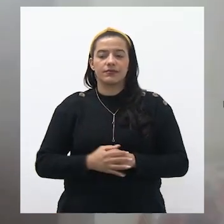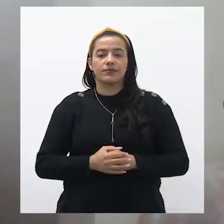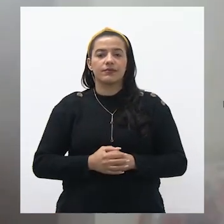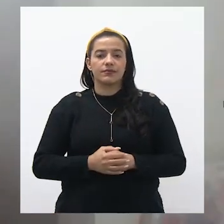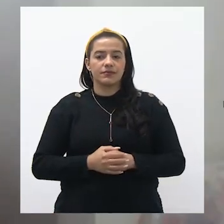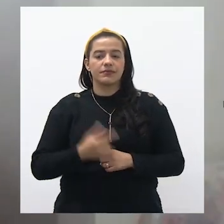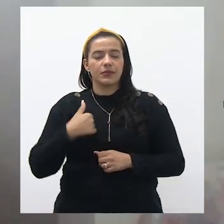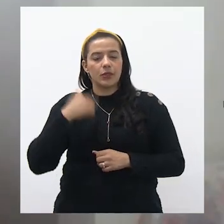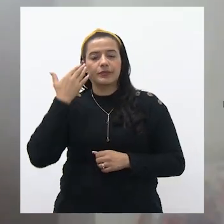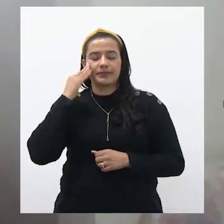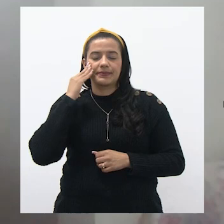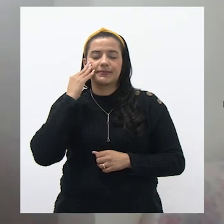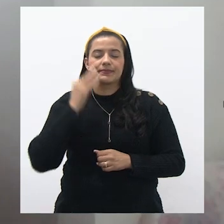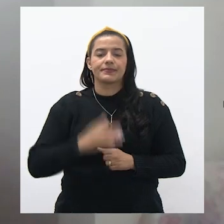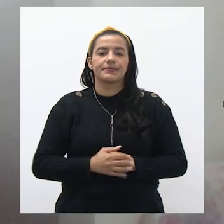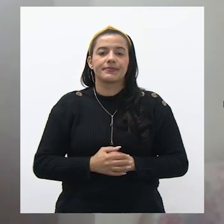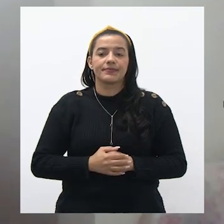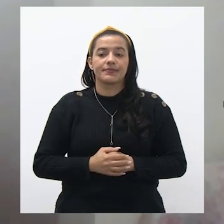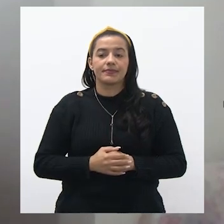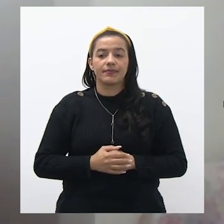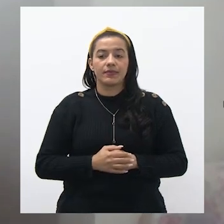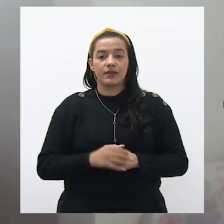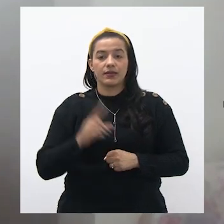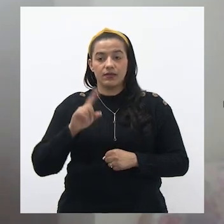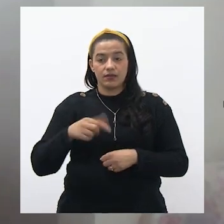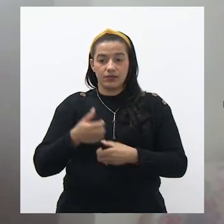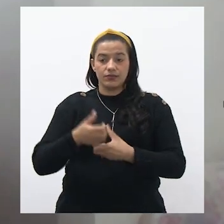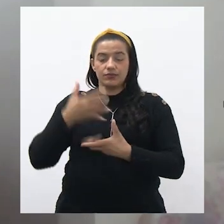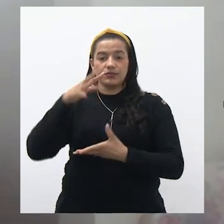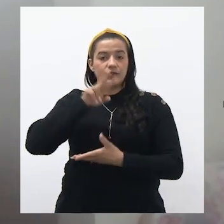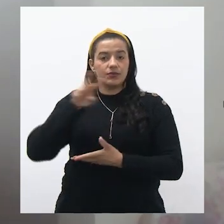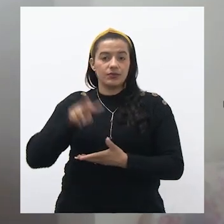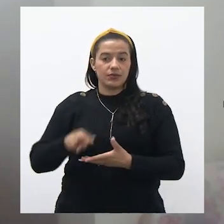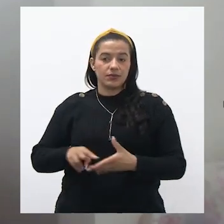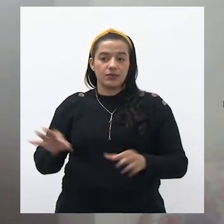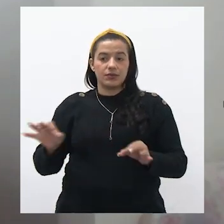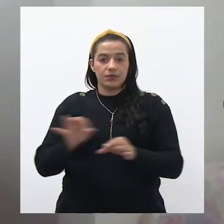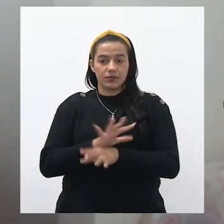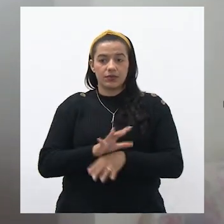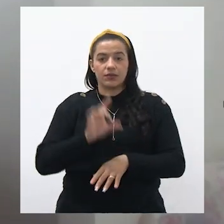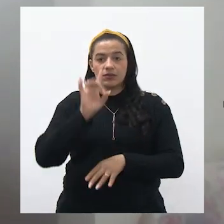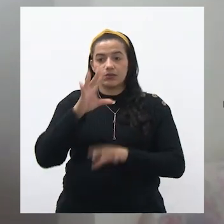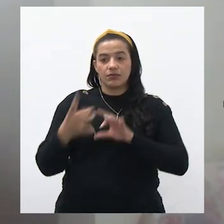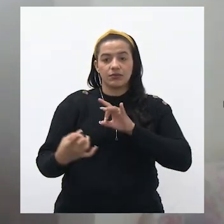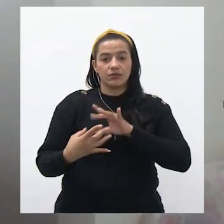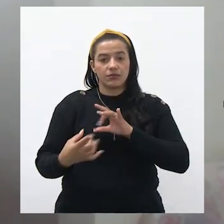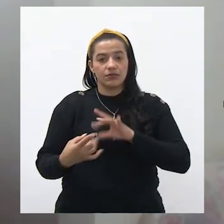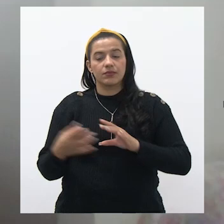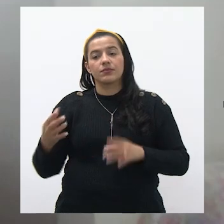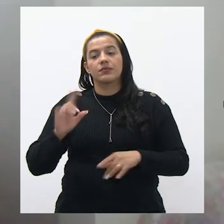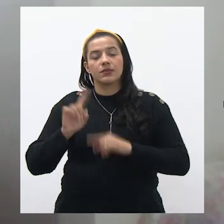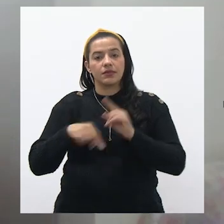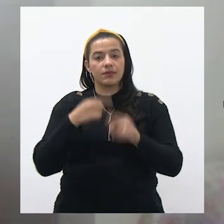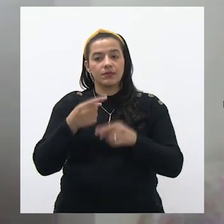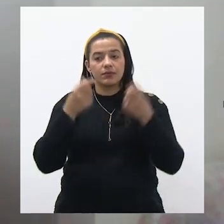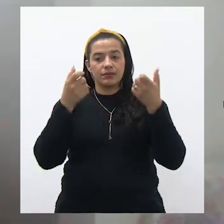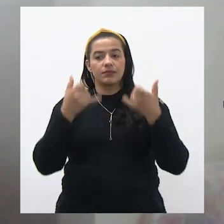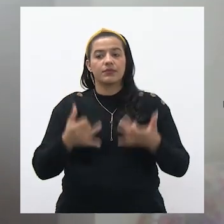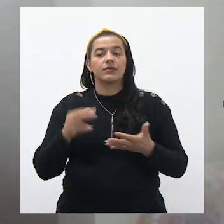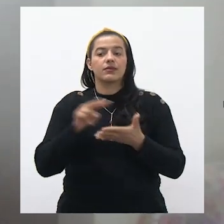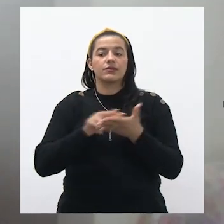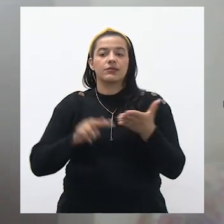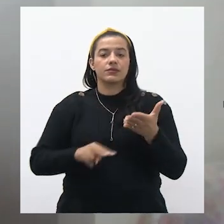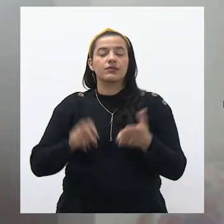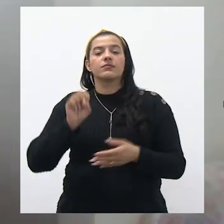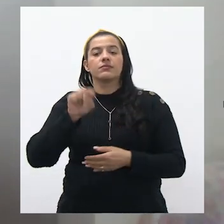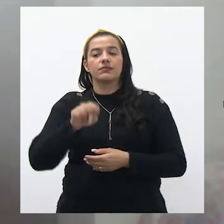entendo. A gente faz uma leitura do chat completa, só para dar um feedback para vocês e uma devolutiva. A gente lê sim.